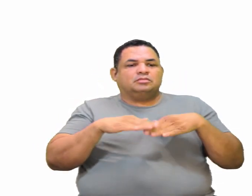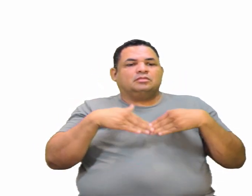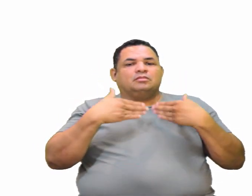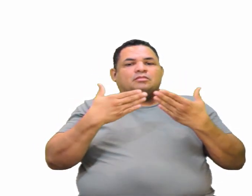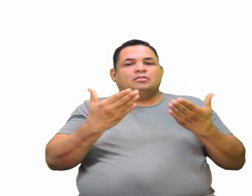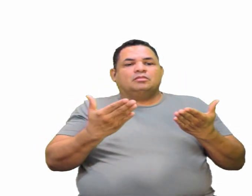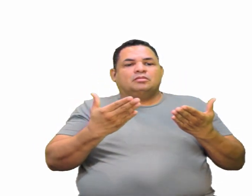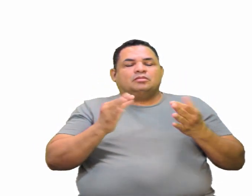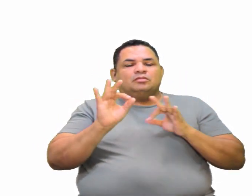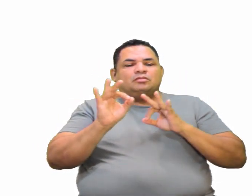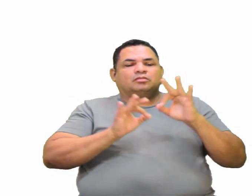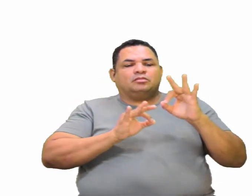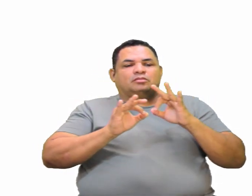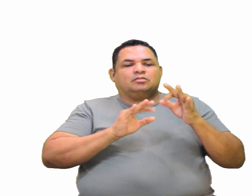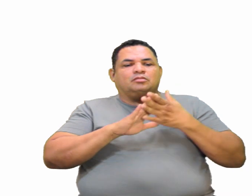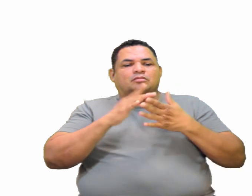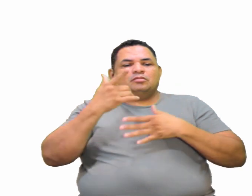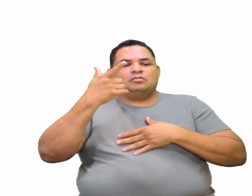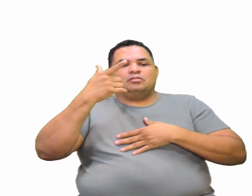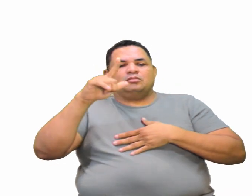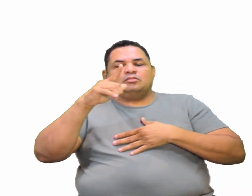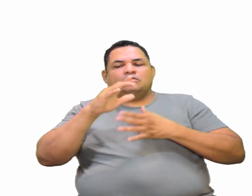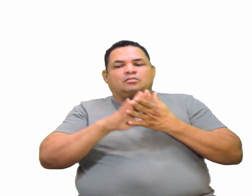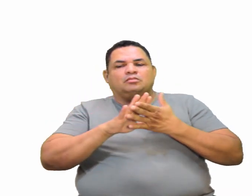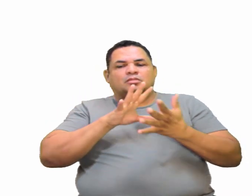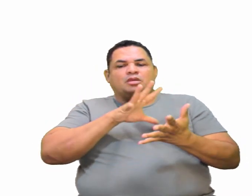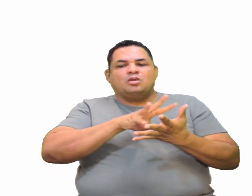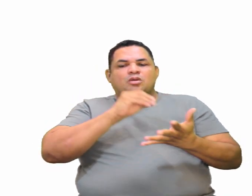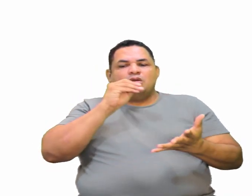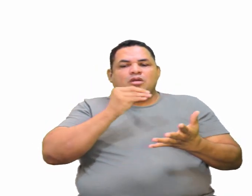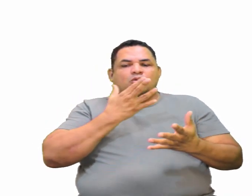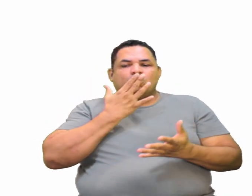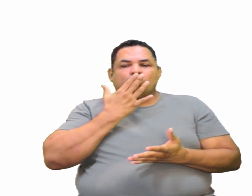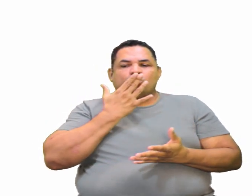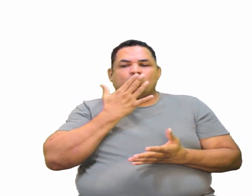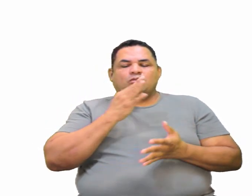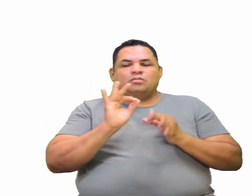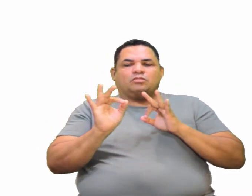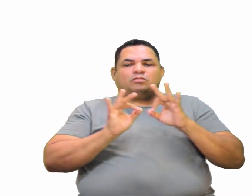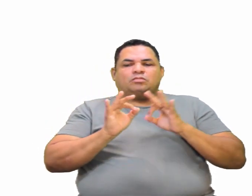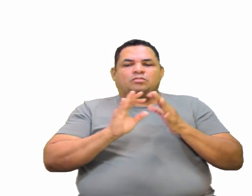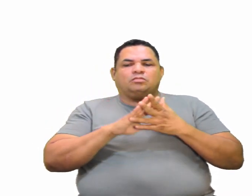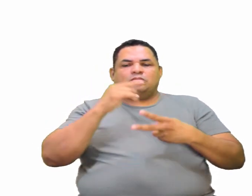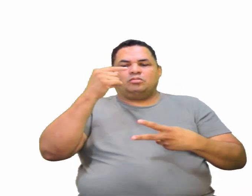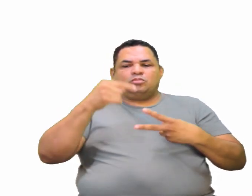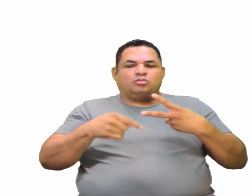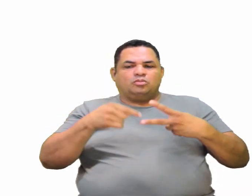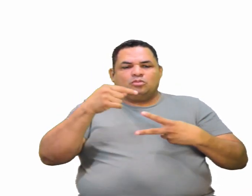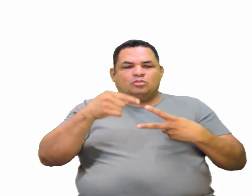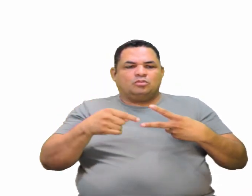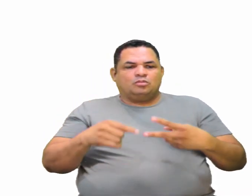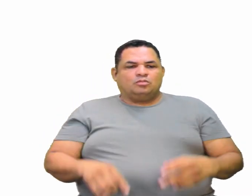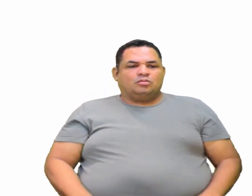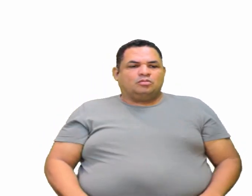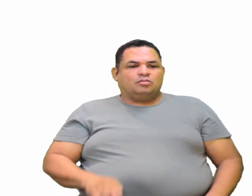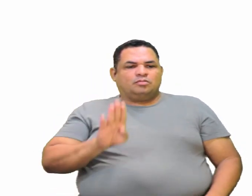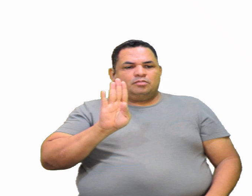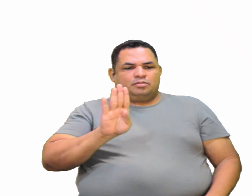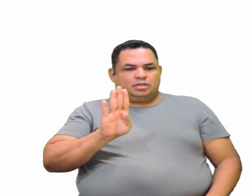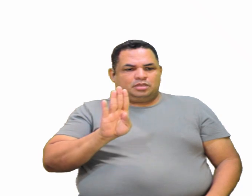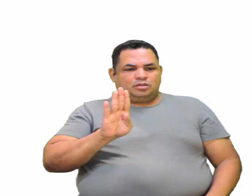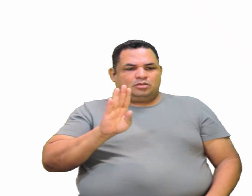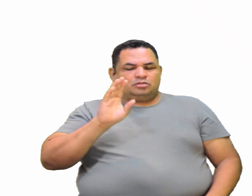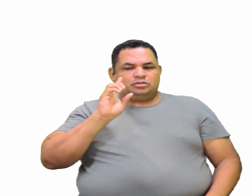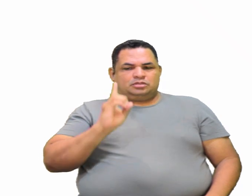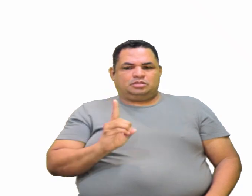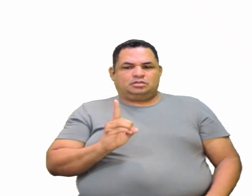quê? Organismo que consegue imitar a coloração. E qual dos dois conceitos aí? B? É o